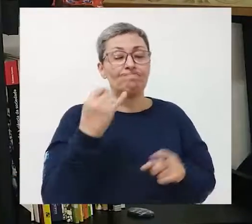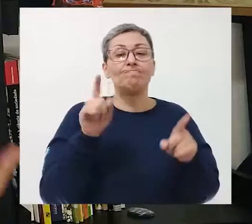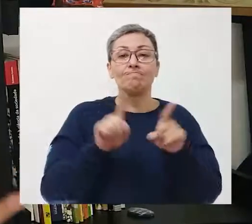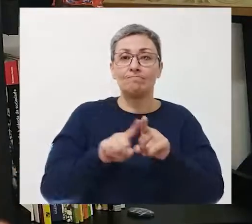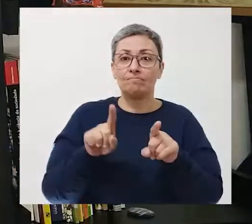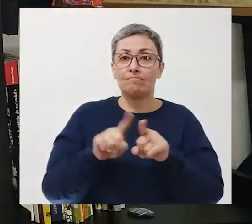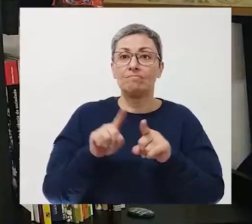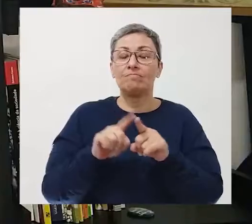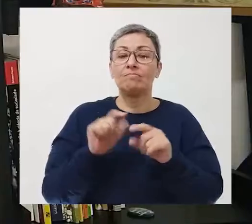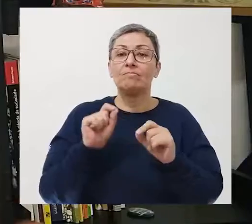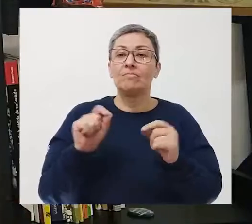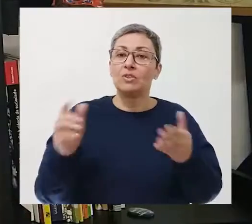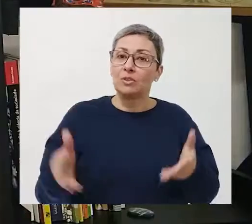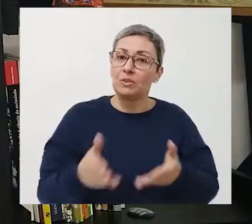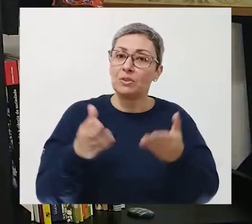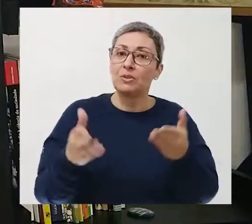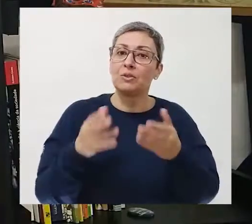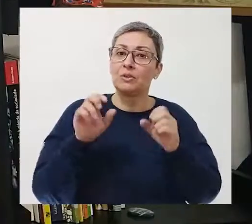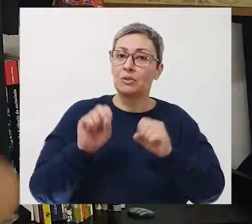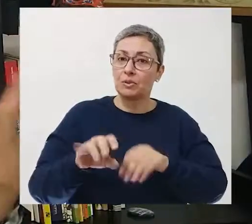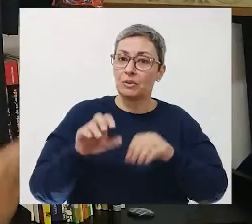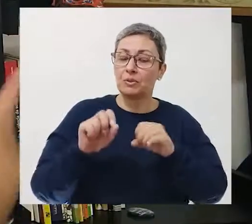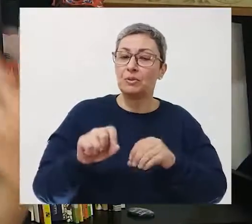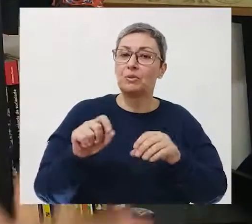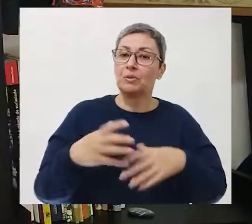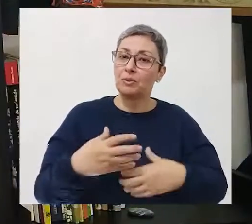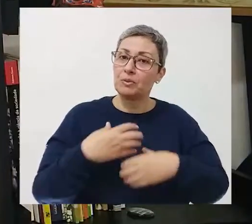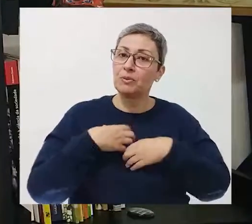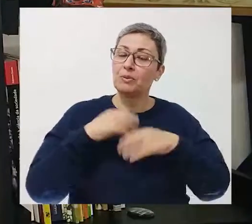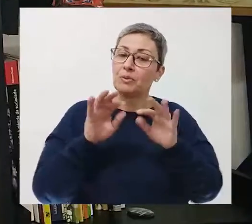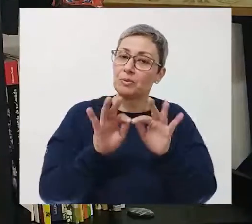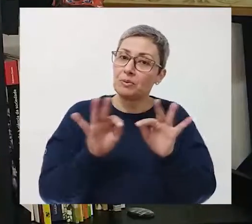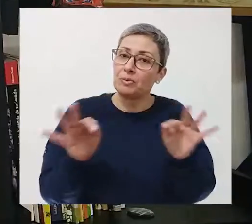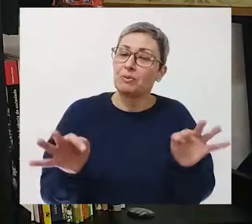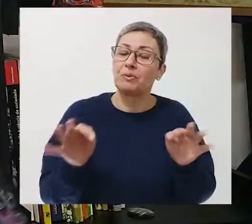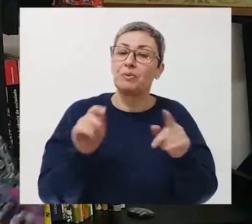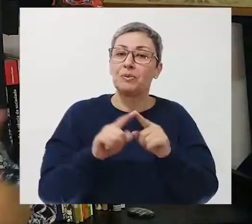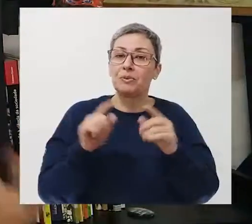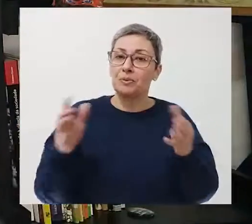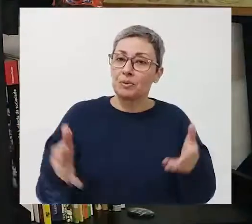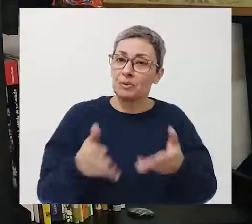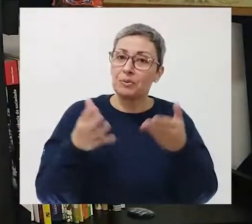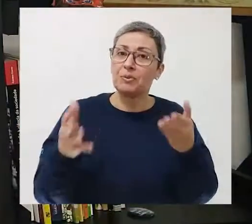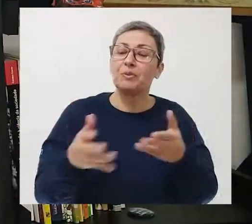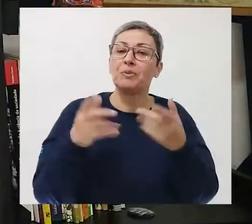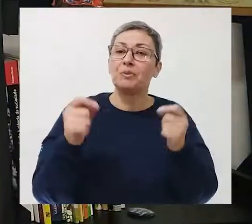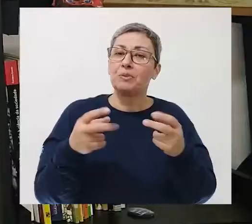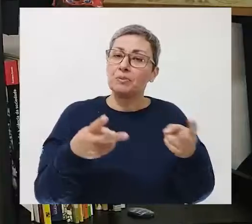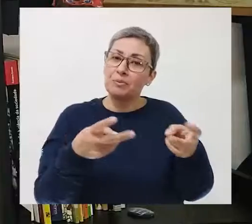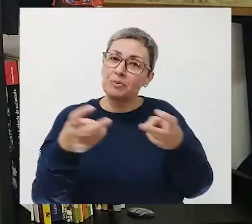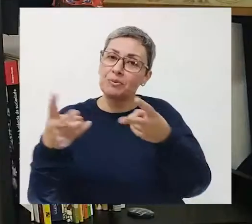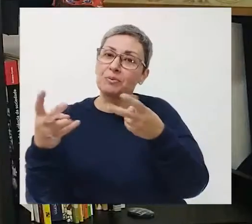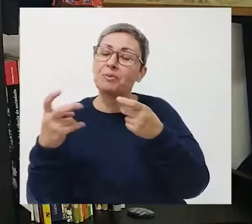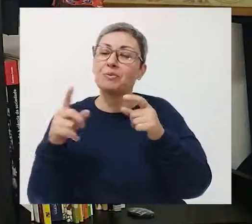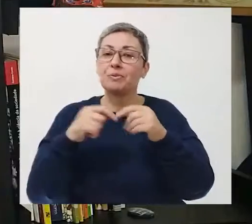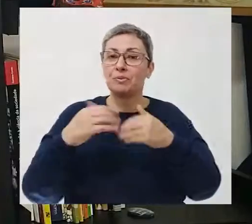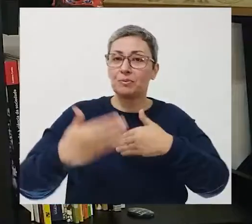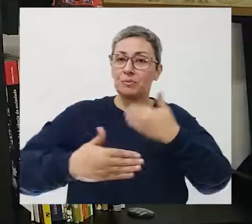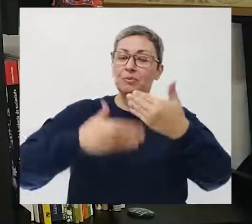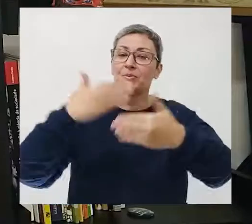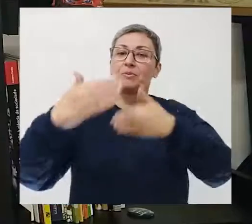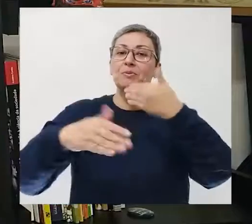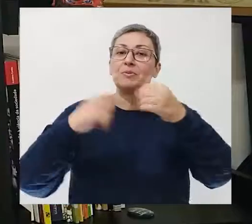no incentivo de ensinar de um modo mais simples, né? Estimulando a percepção e desenvolvendo